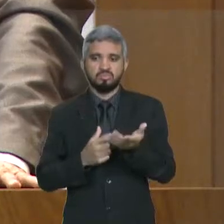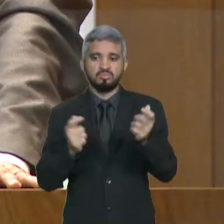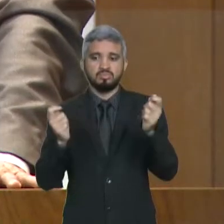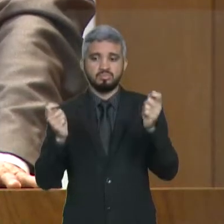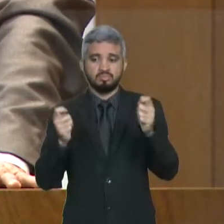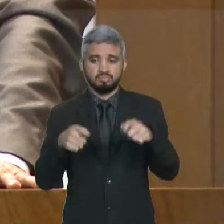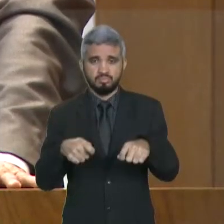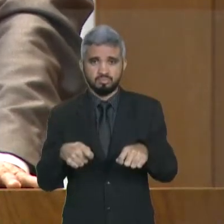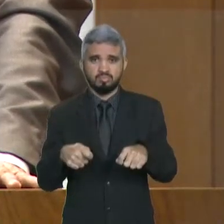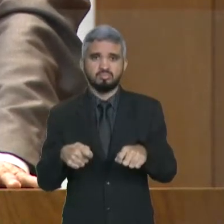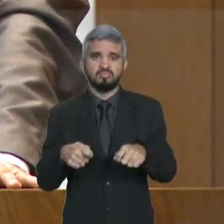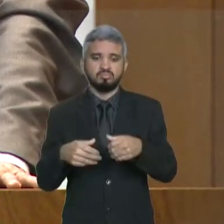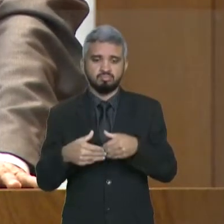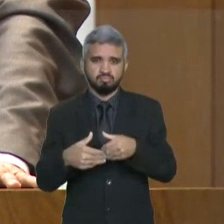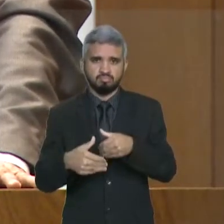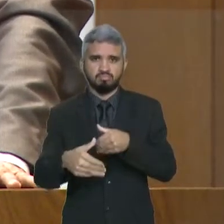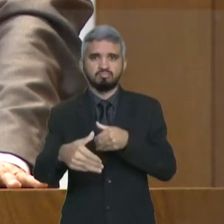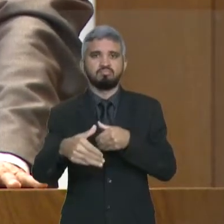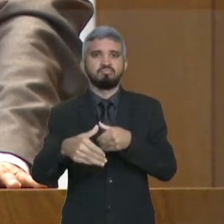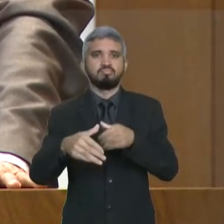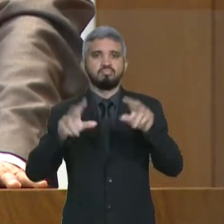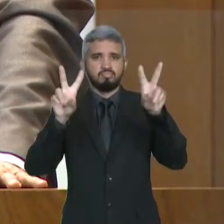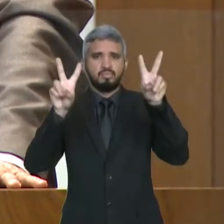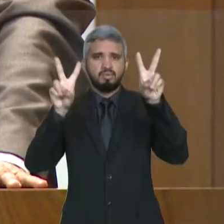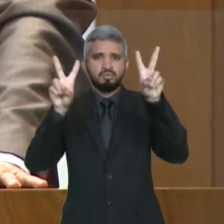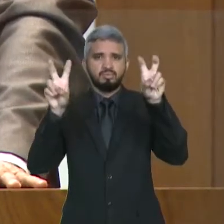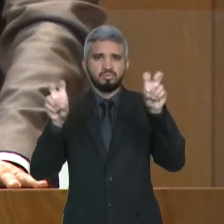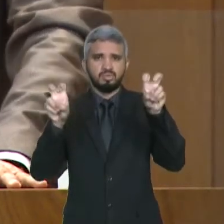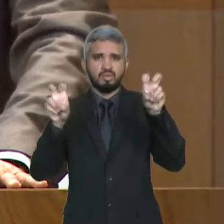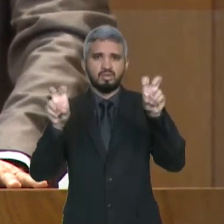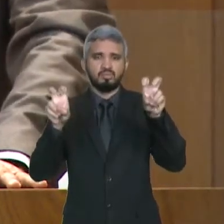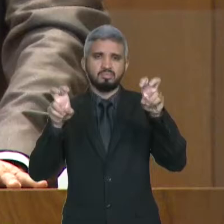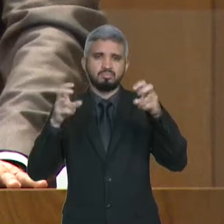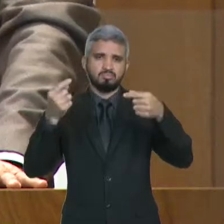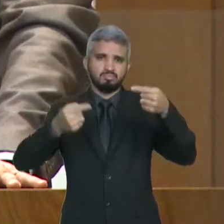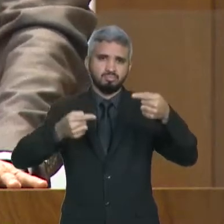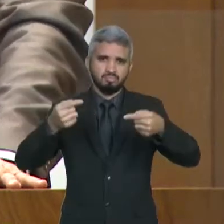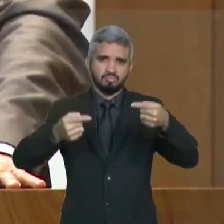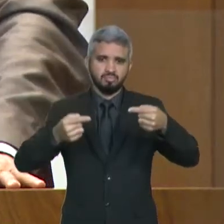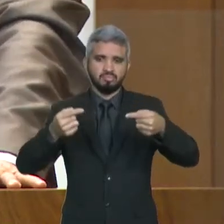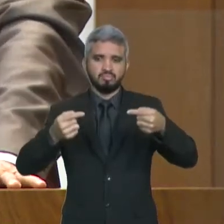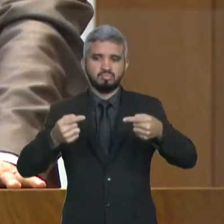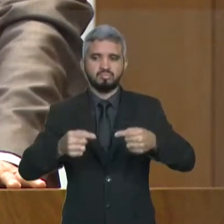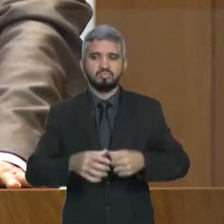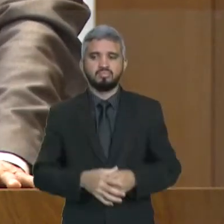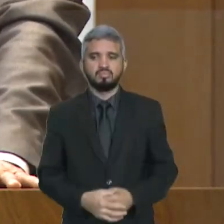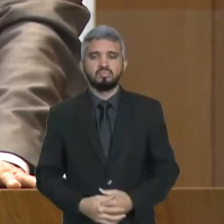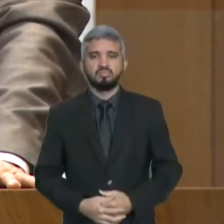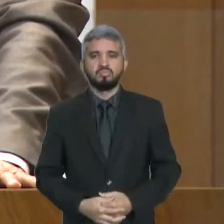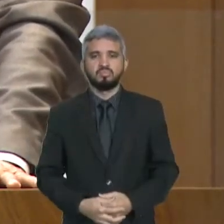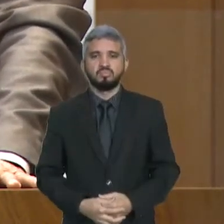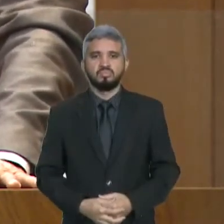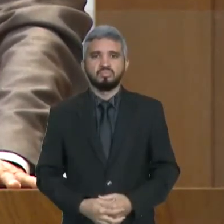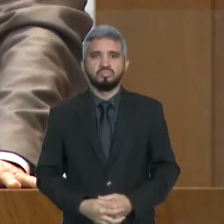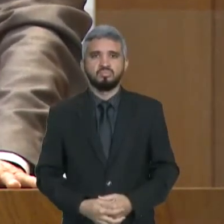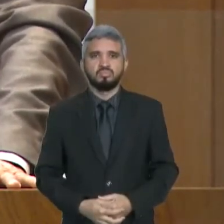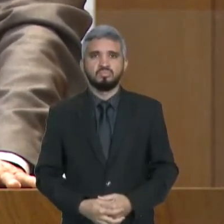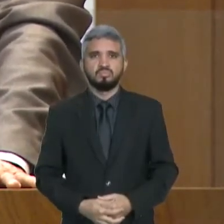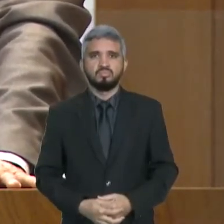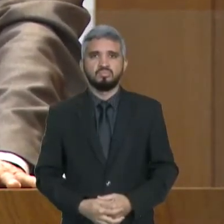só falta nos poderes legislativos do Maranhão inclusive o nosso a